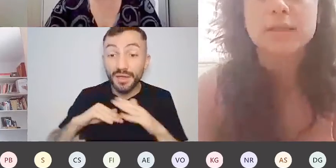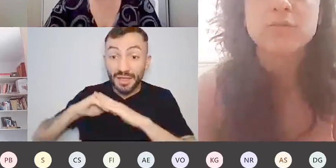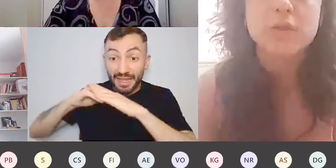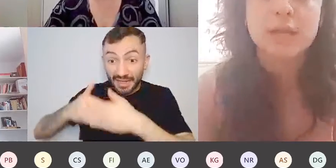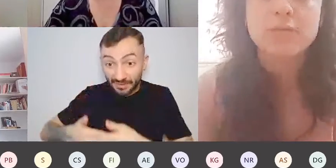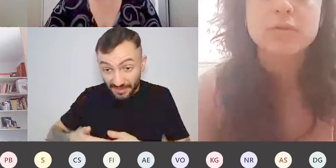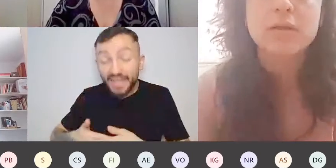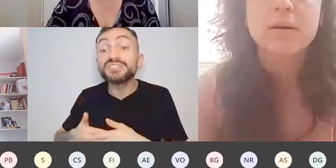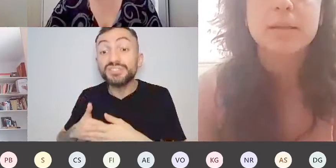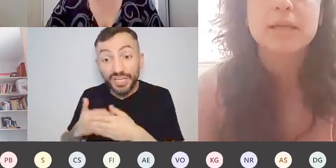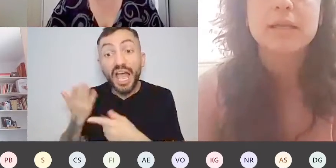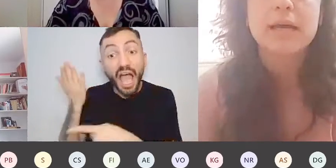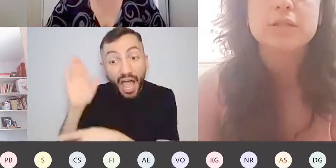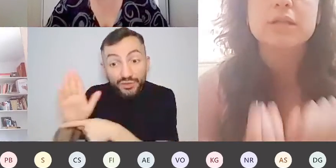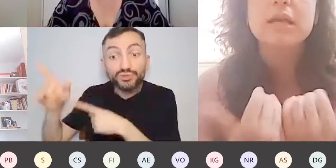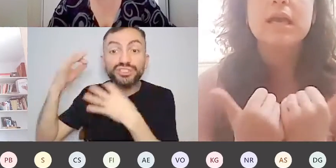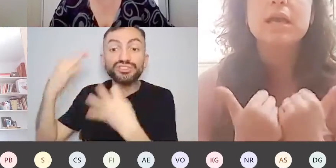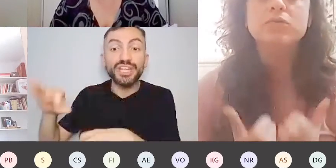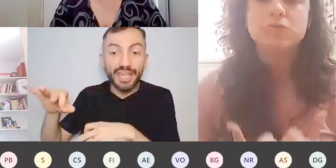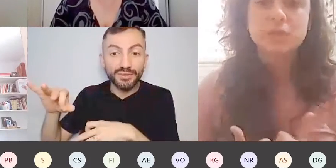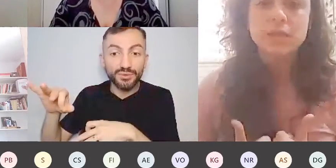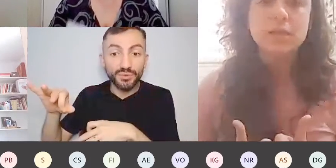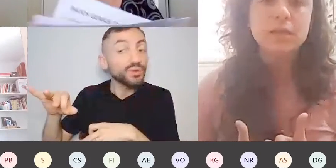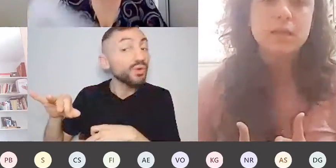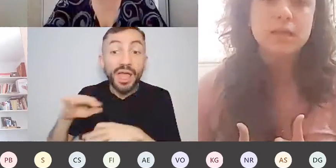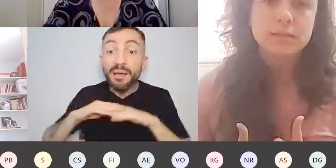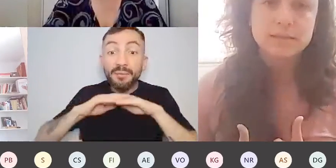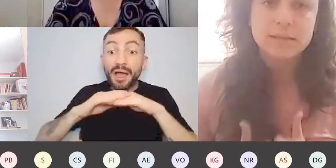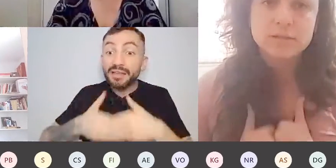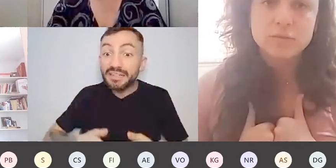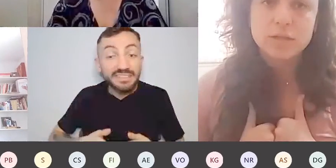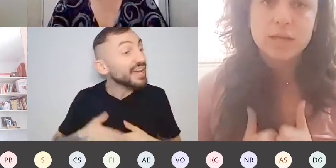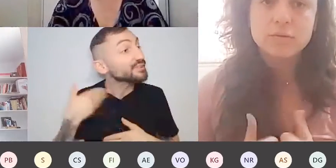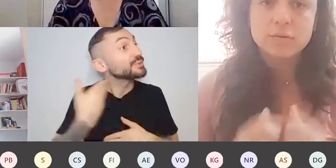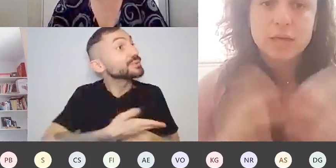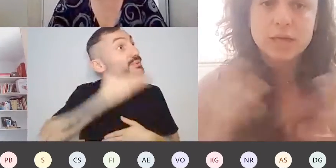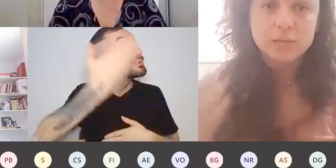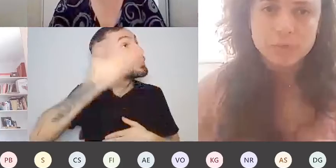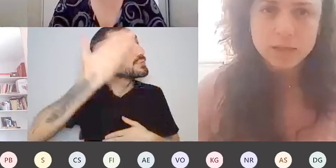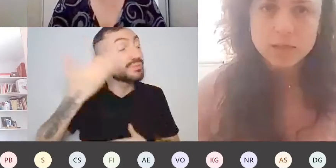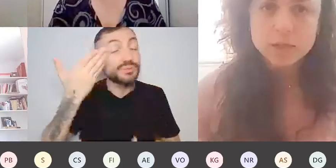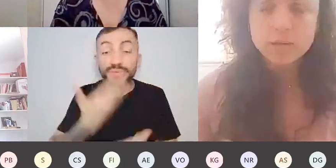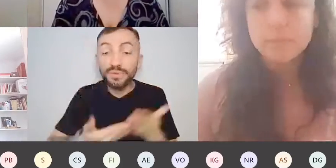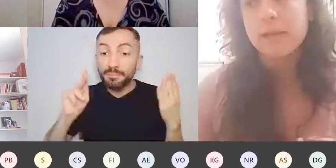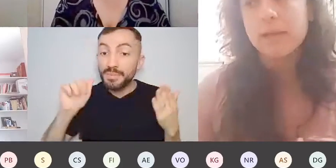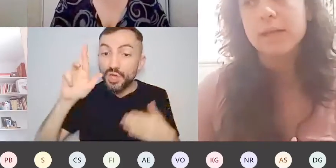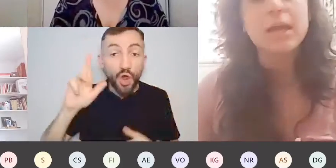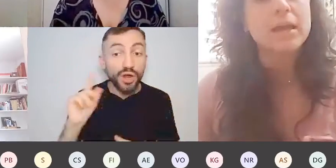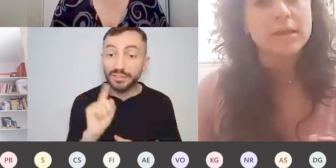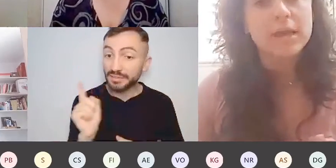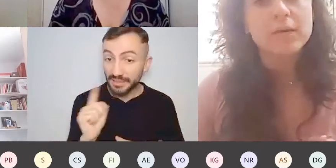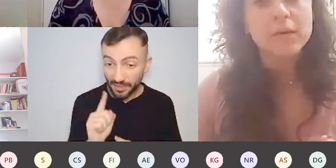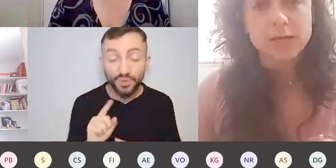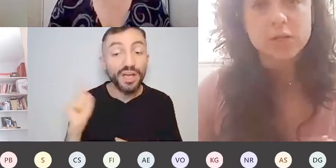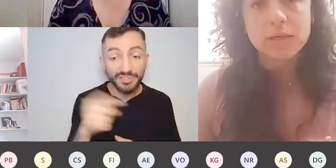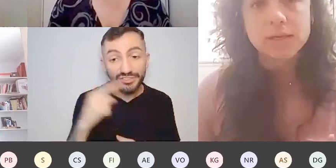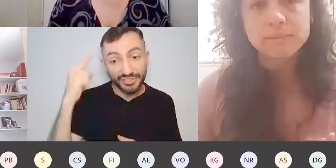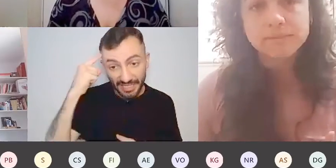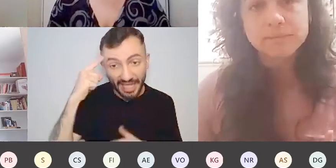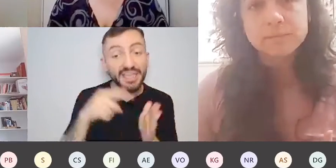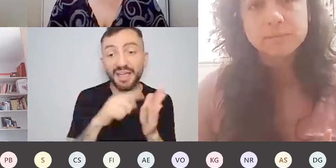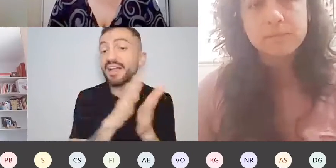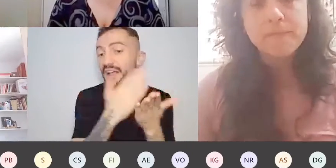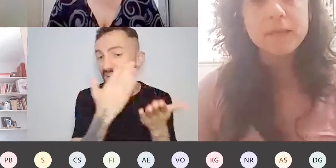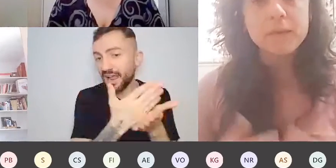possibilitar o acesso aos direitos e não a maternidade reduzir esse acesso aos direitos. É isso que a gente tem a ideia com a